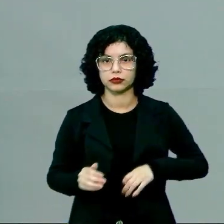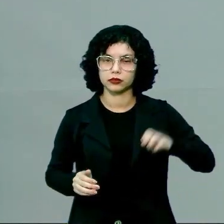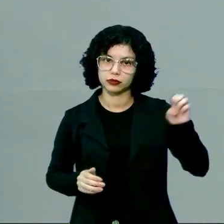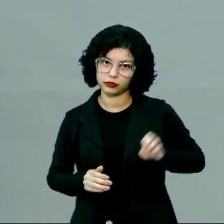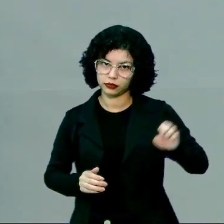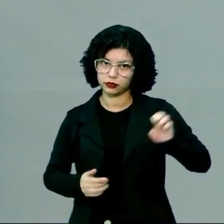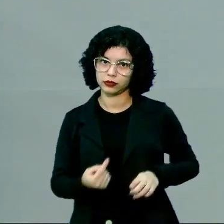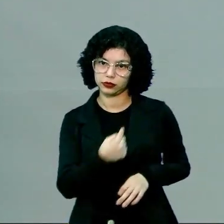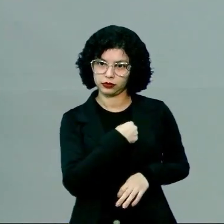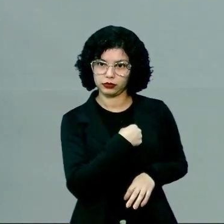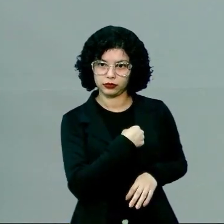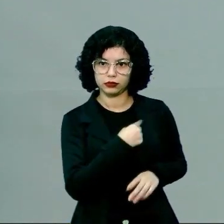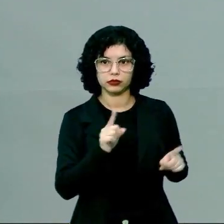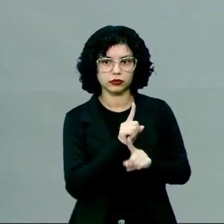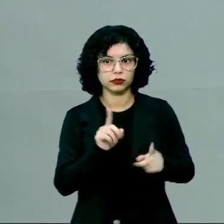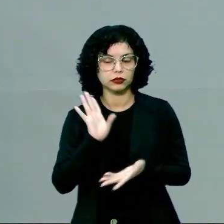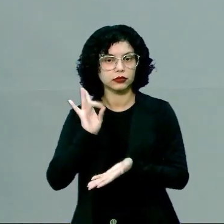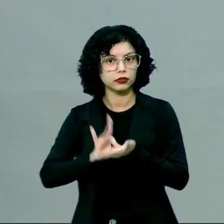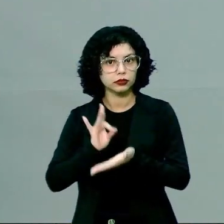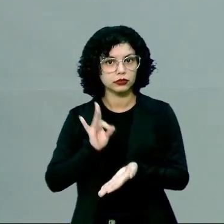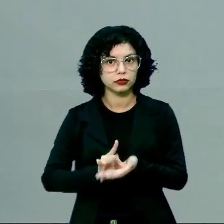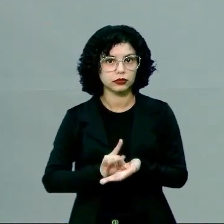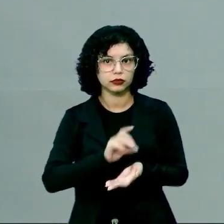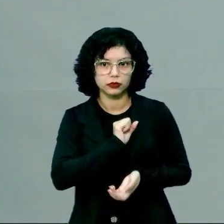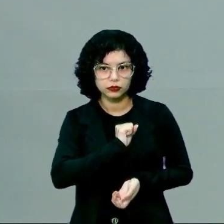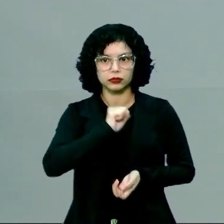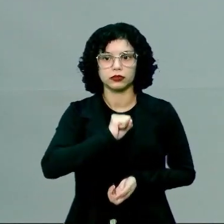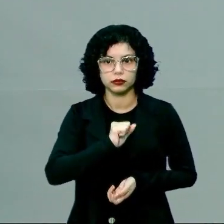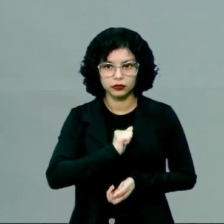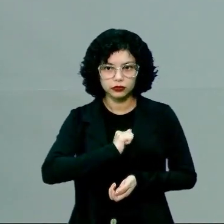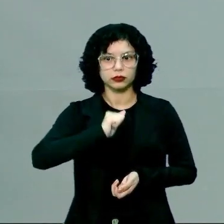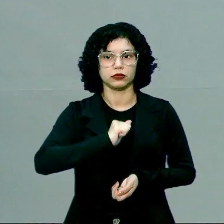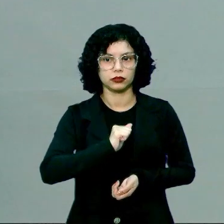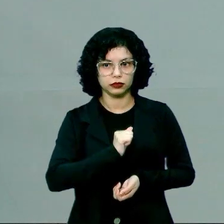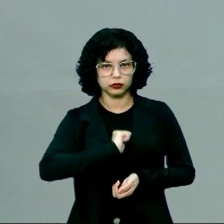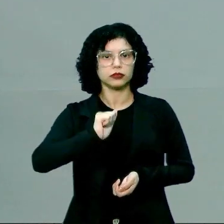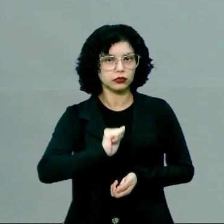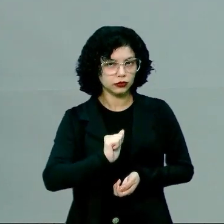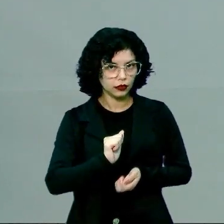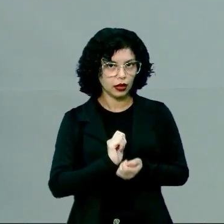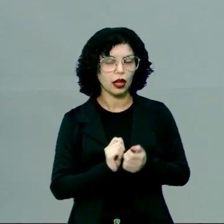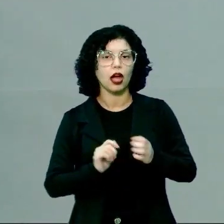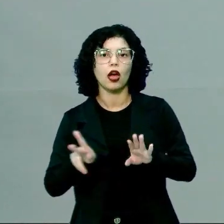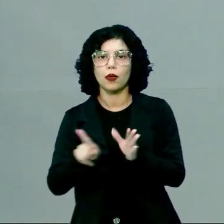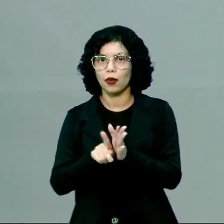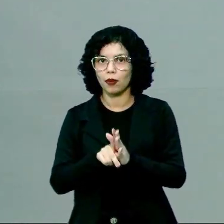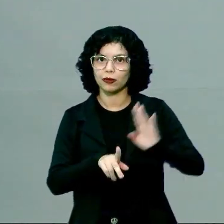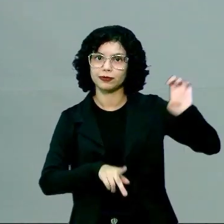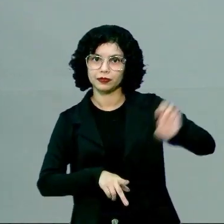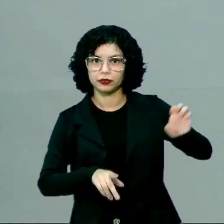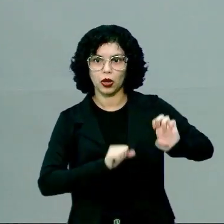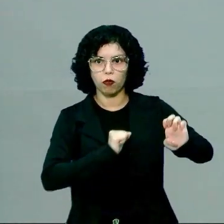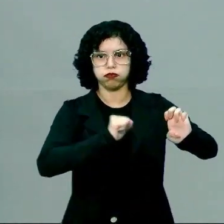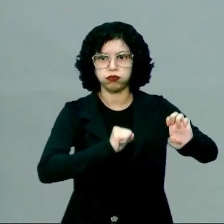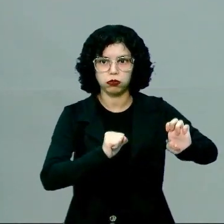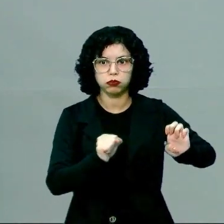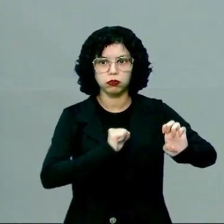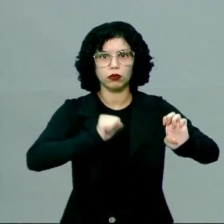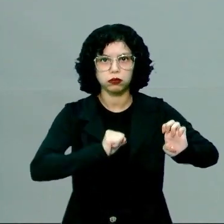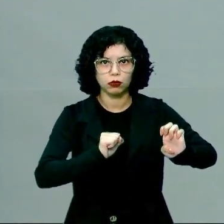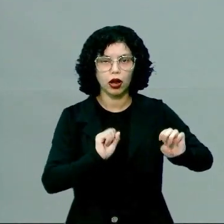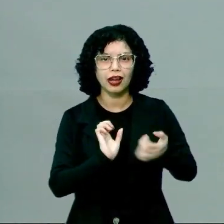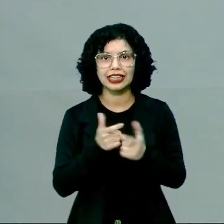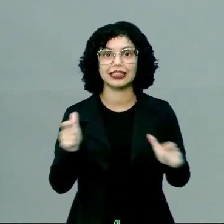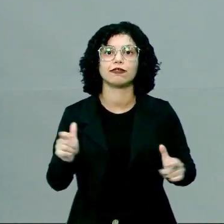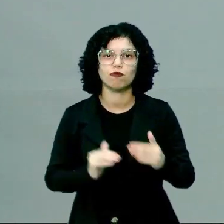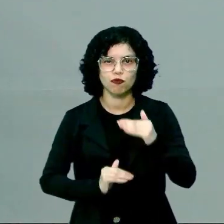que ele seja do lado esquerdo, na verdade, a pulsação é mais forte do lado esquerdo, por causa do quê? Do ventrículo esquerdo, que